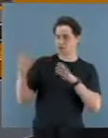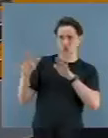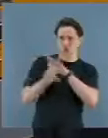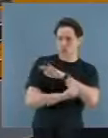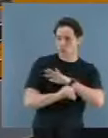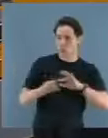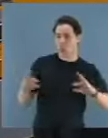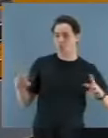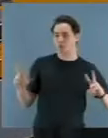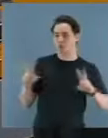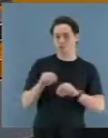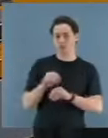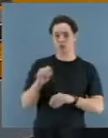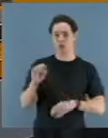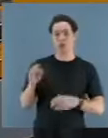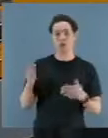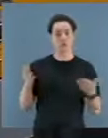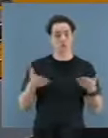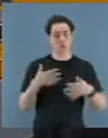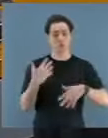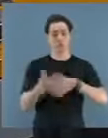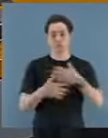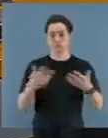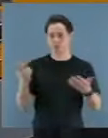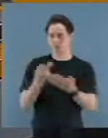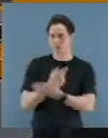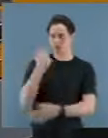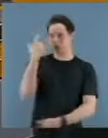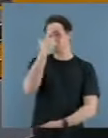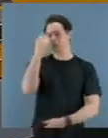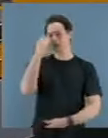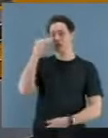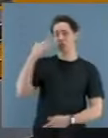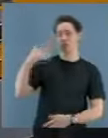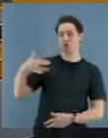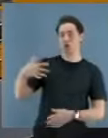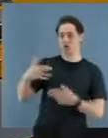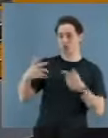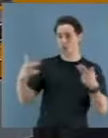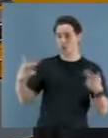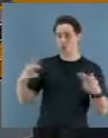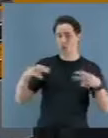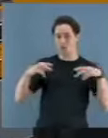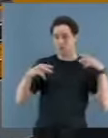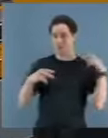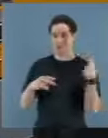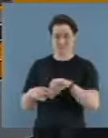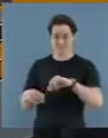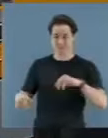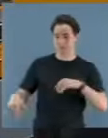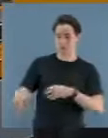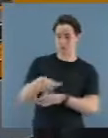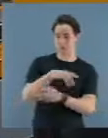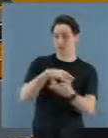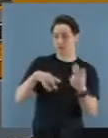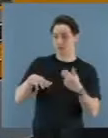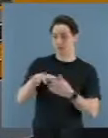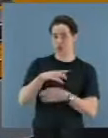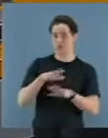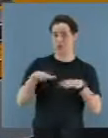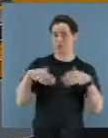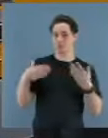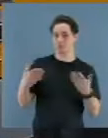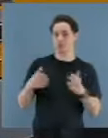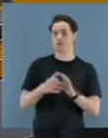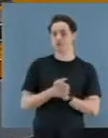O bicho pegou hoje aqui spray também de pimenta, gás lacrimogênio, o pau torou aqui. Sua prima estava no combate aqui